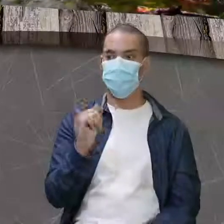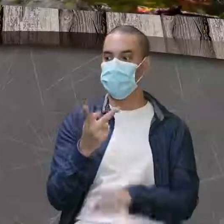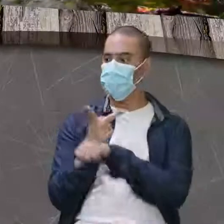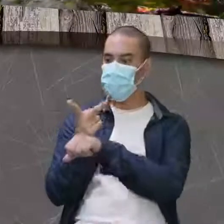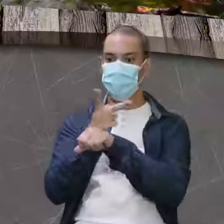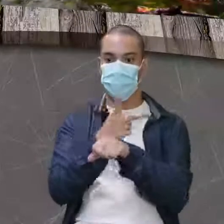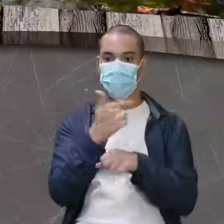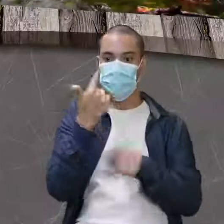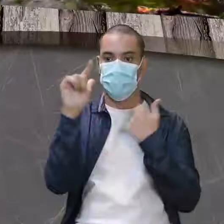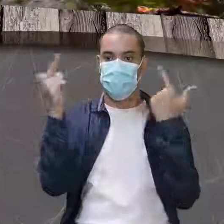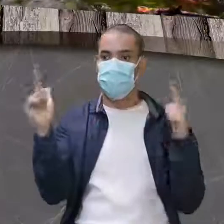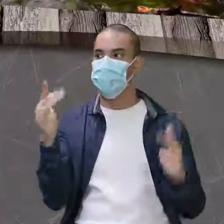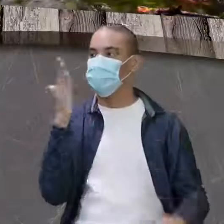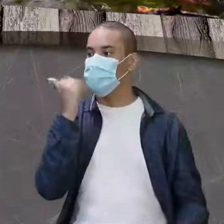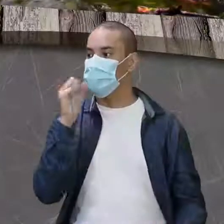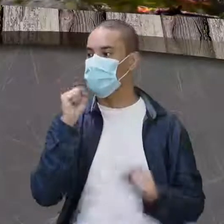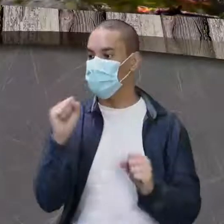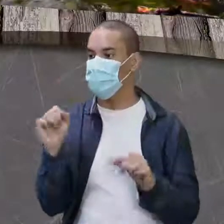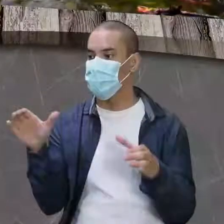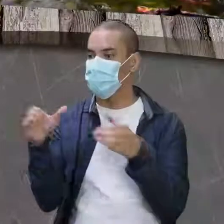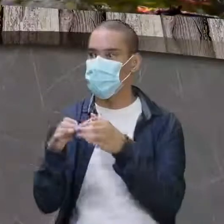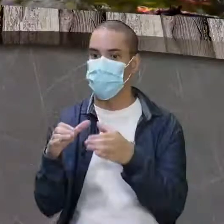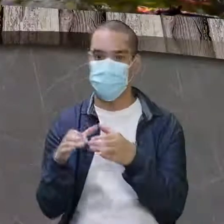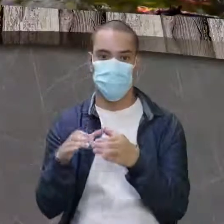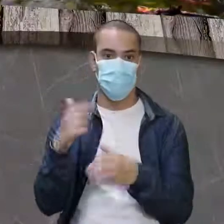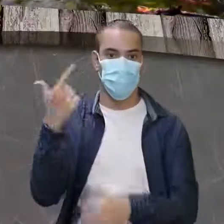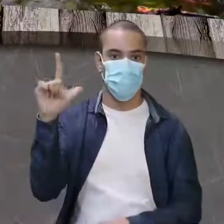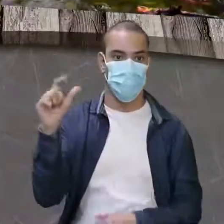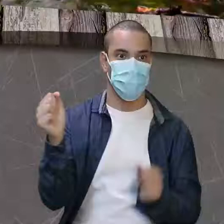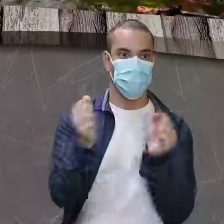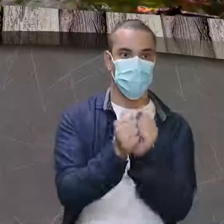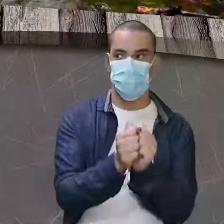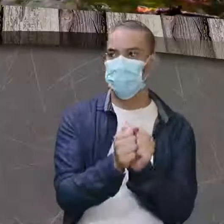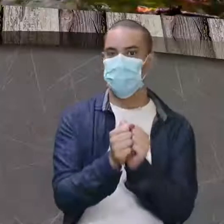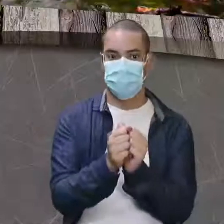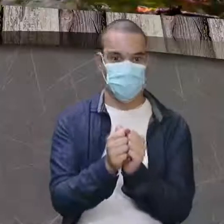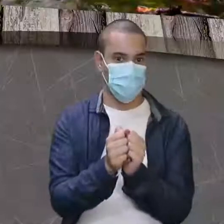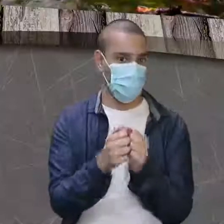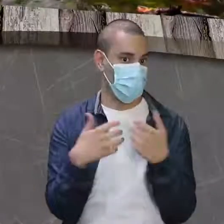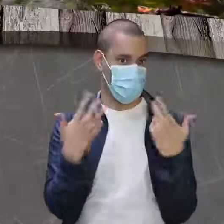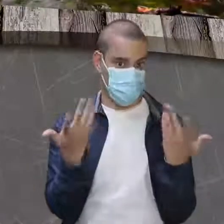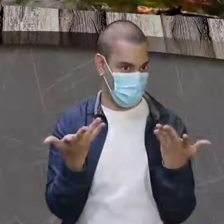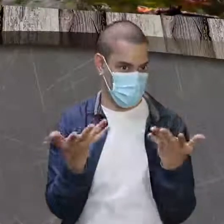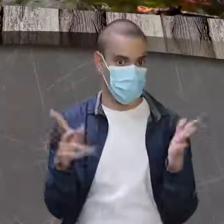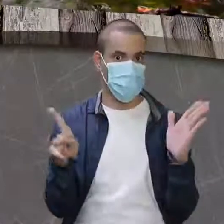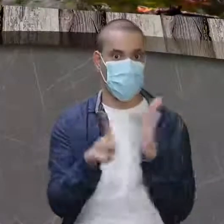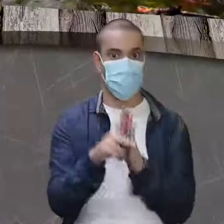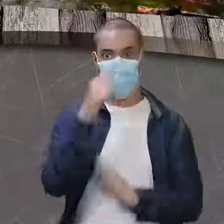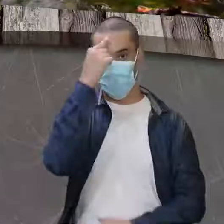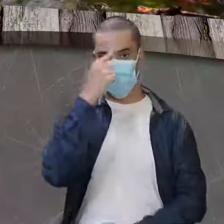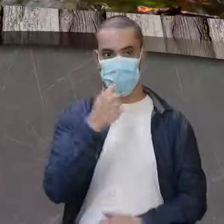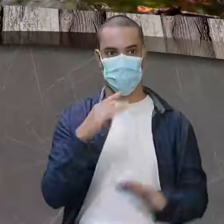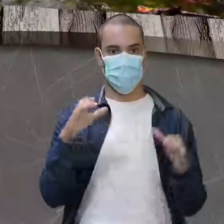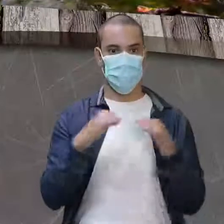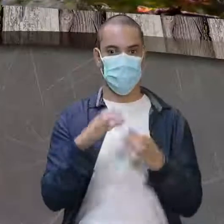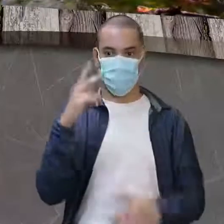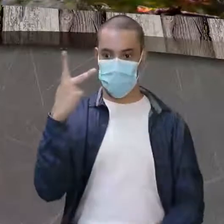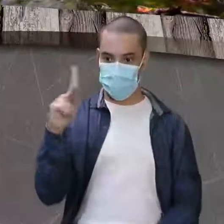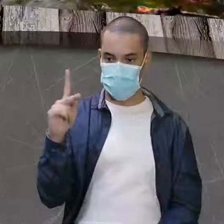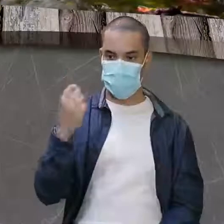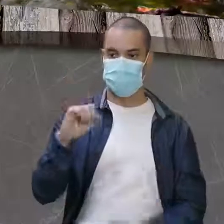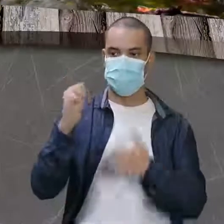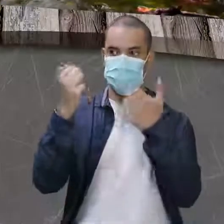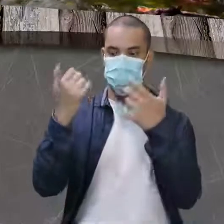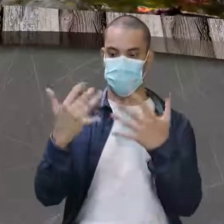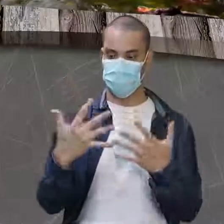alimento novamente, ele pode até se juntar, né, a um outro grupo, não sei, tá? De indivíduos da sua mesma espécie. Quando a gente fala